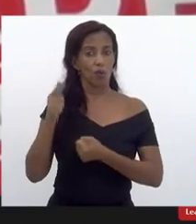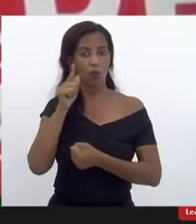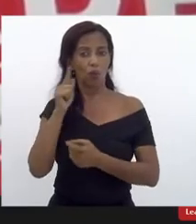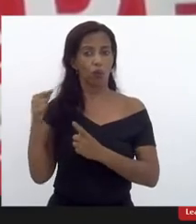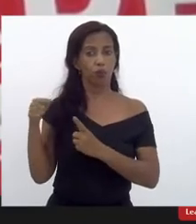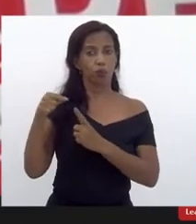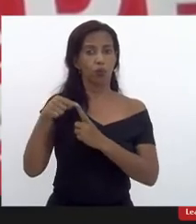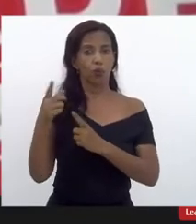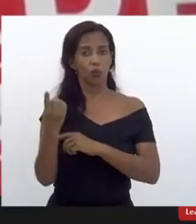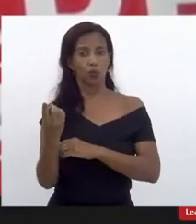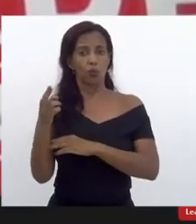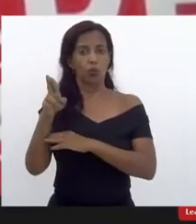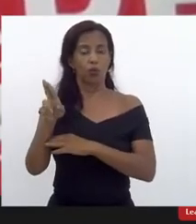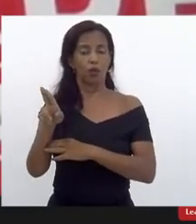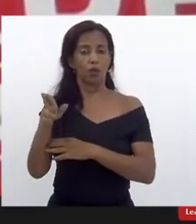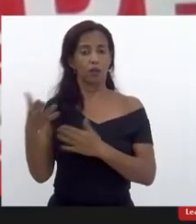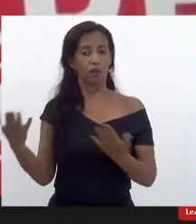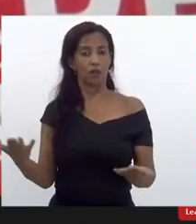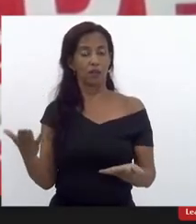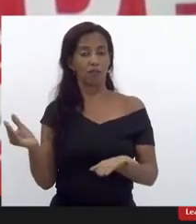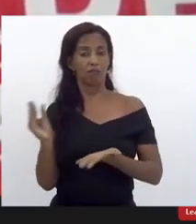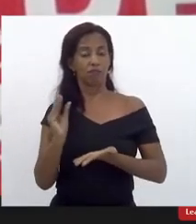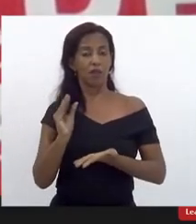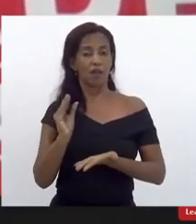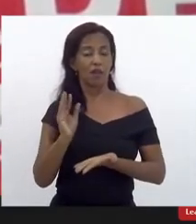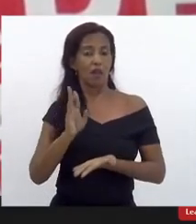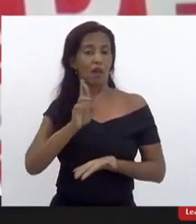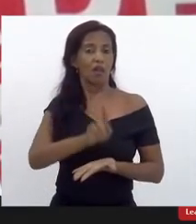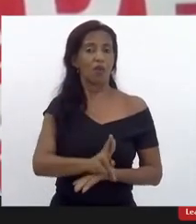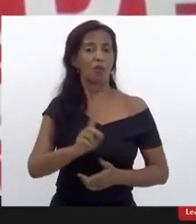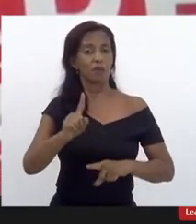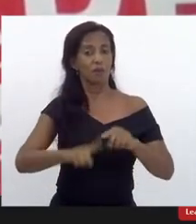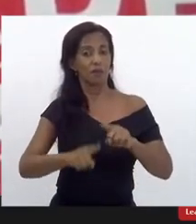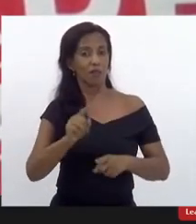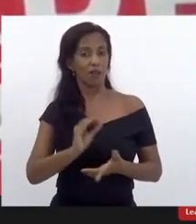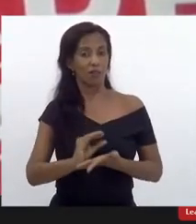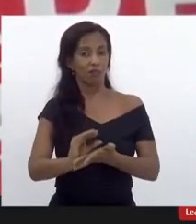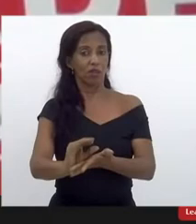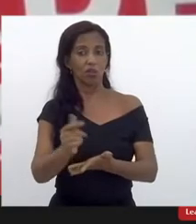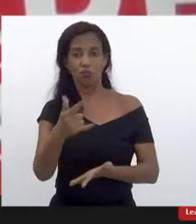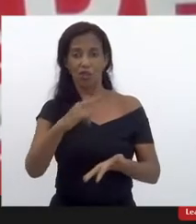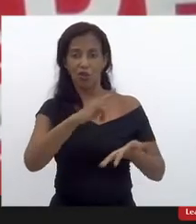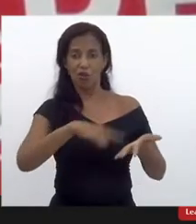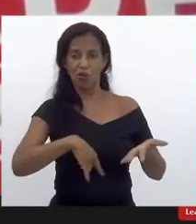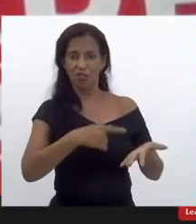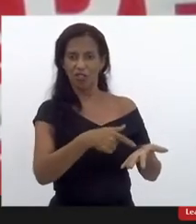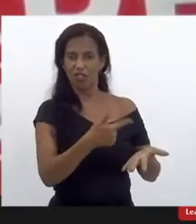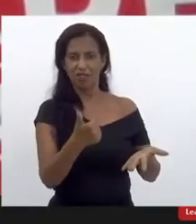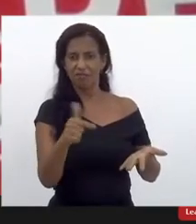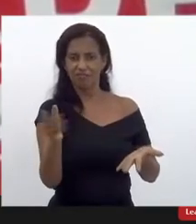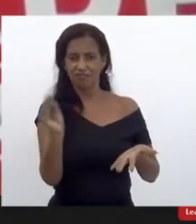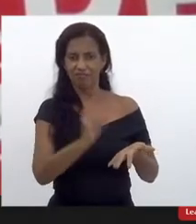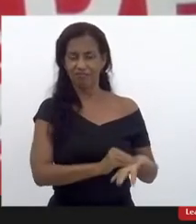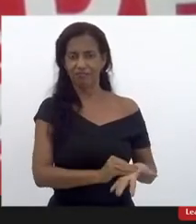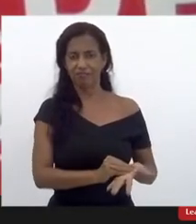alcançar o seu doutoramento e a recompensa material financeira não vem no contra-cheque. Isso é muito ruim.